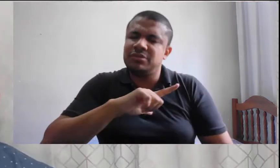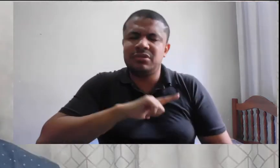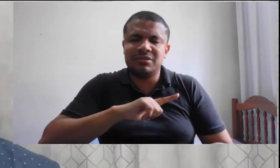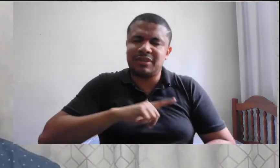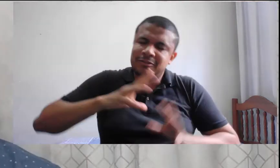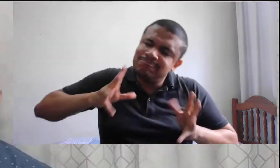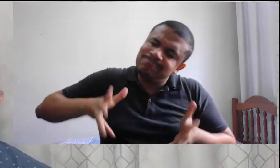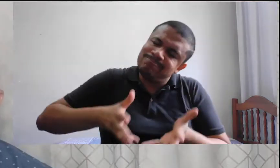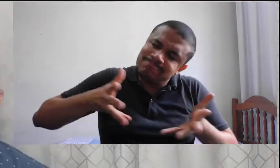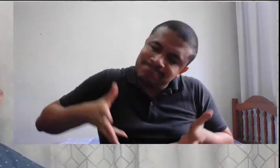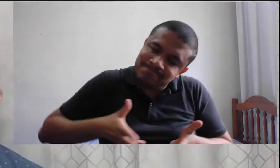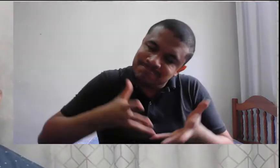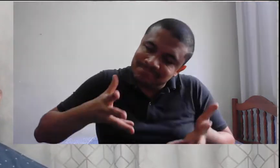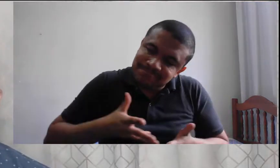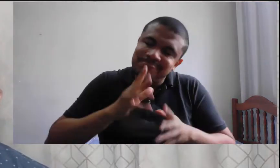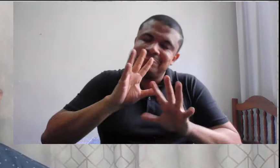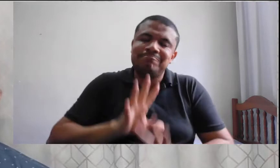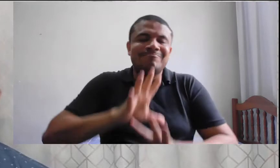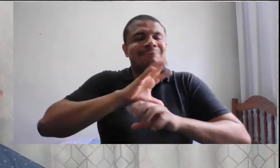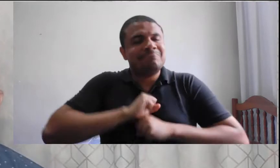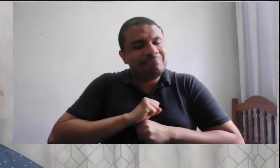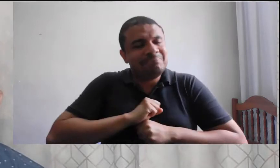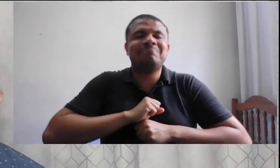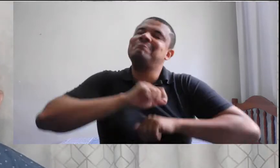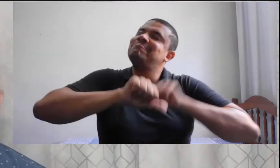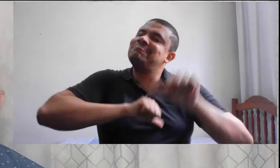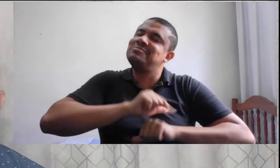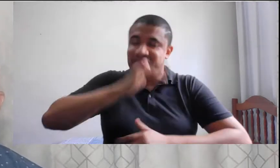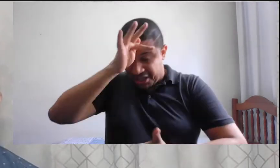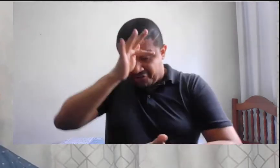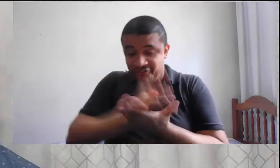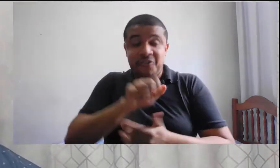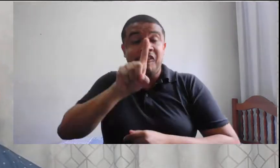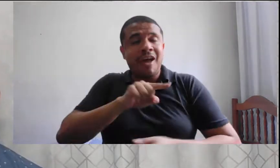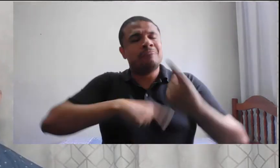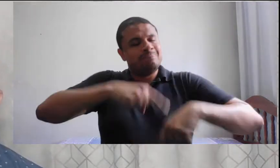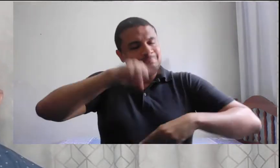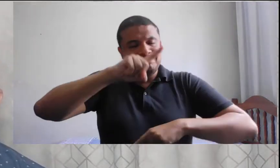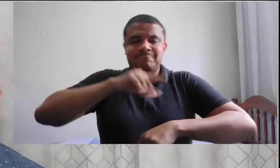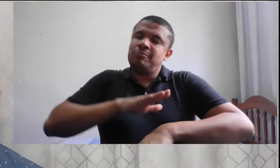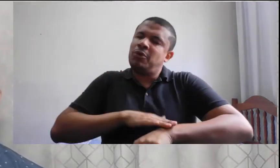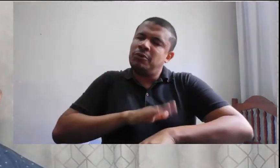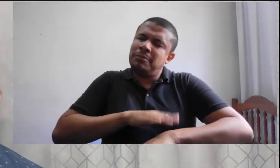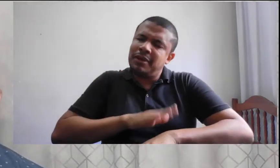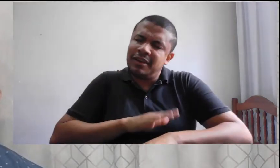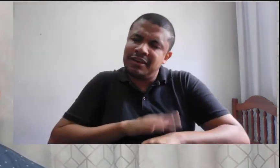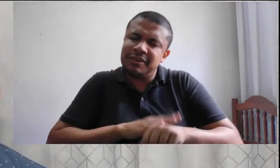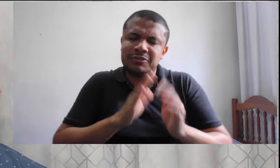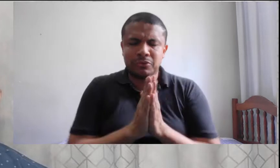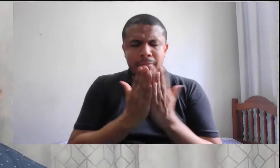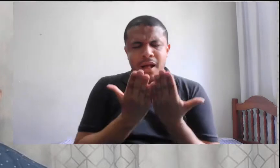nos motiva, que nos inspira, que nos corrige, que nos enche de fé. Que nesse momento a sua palavra,